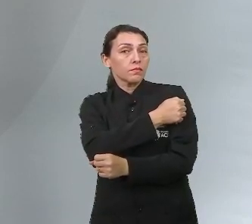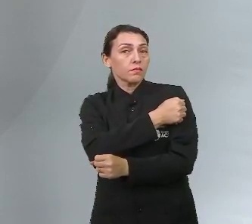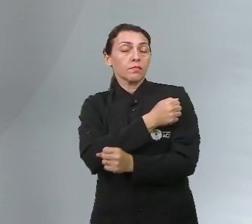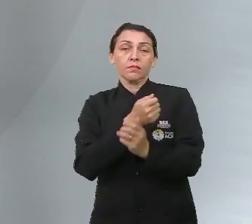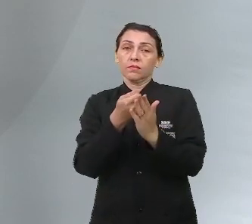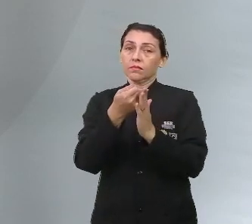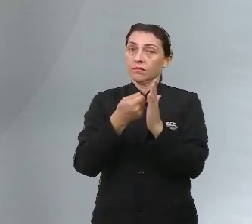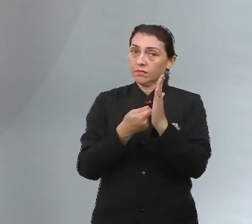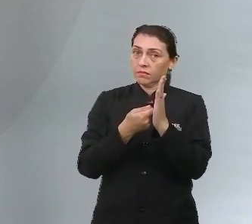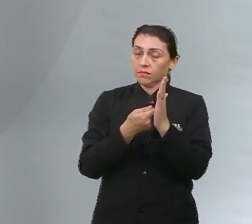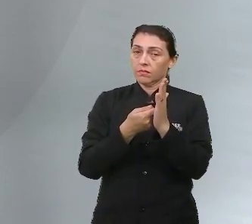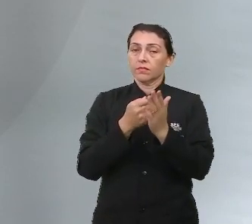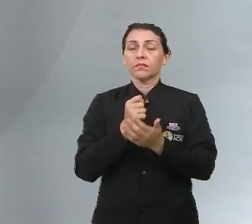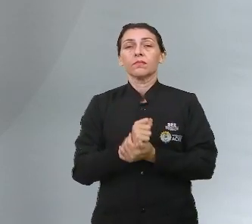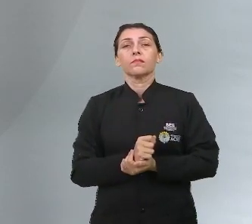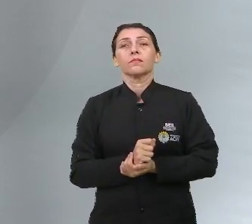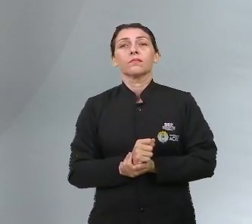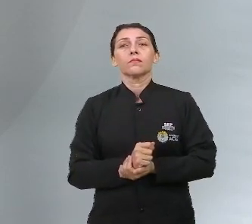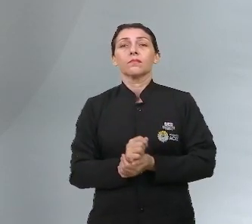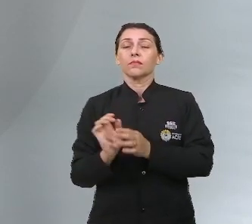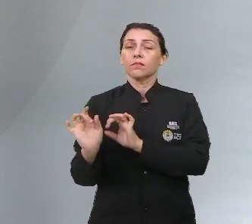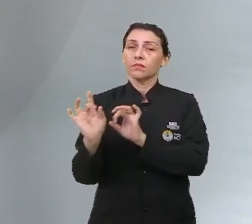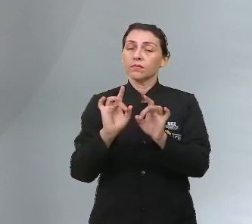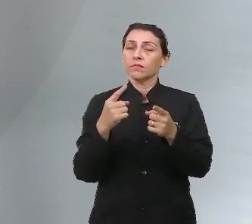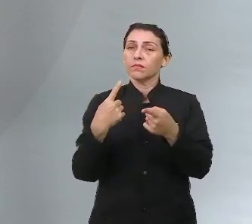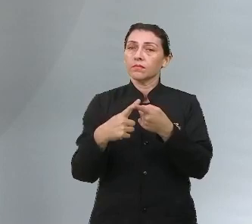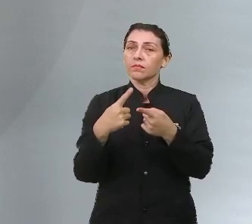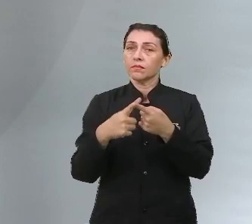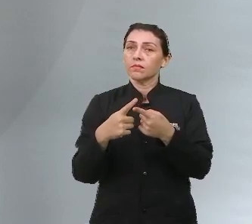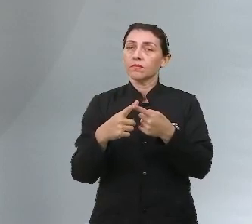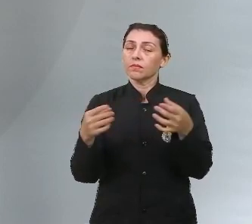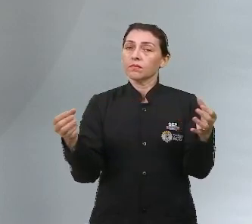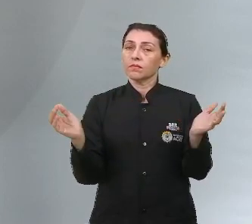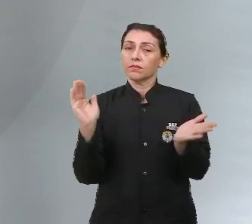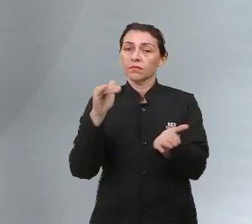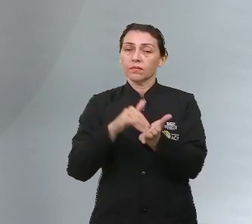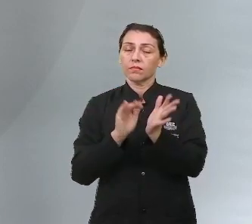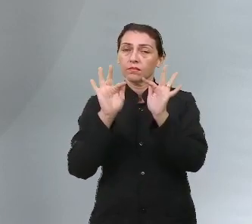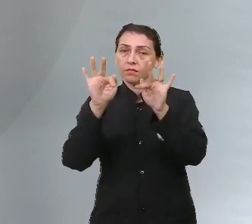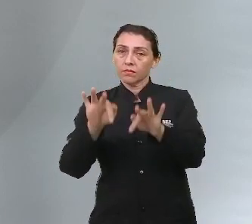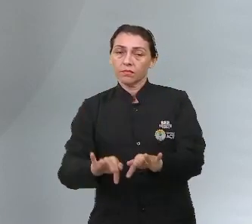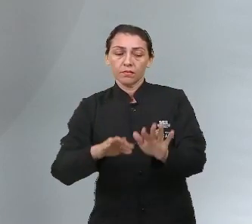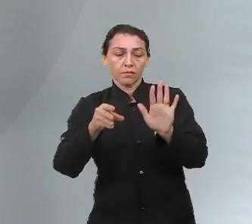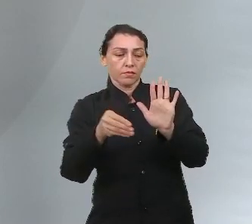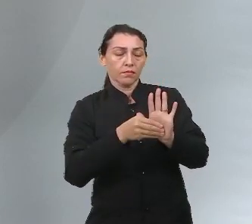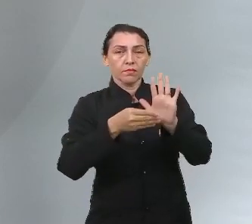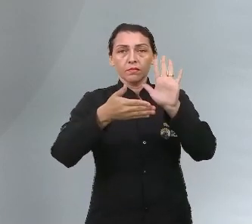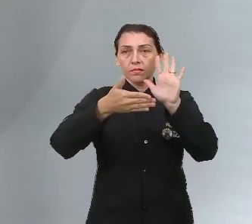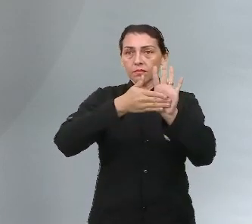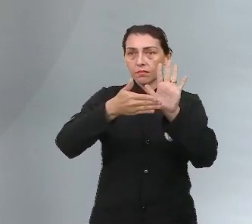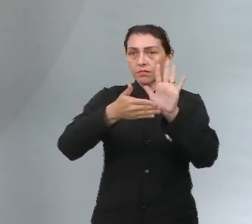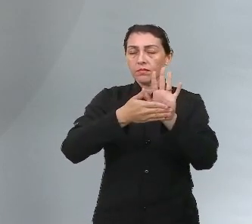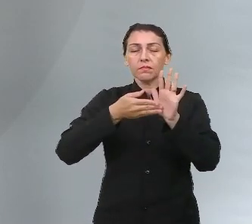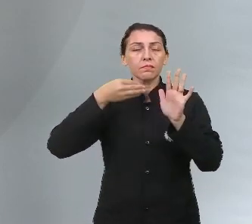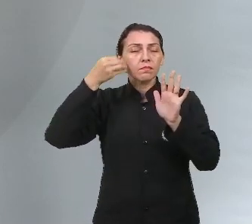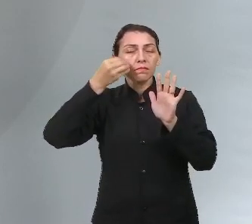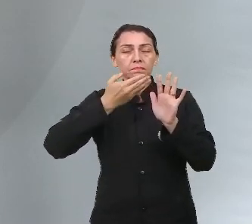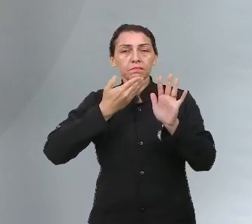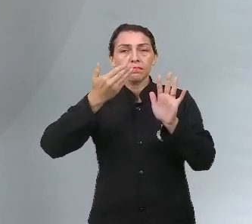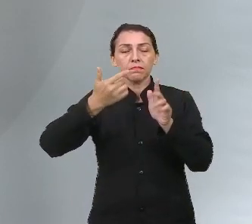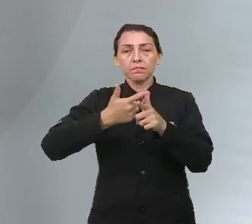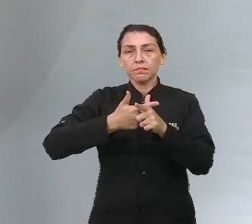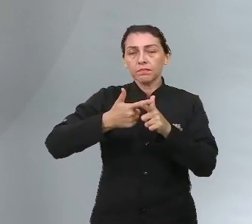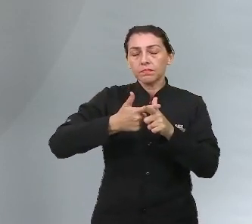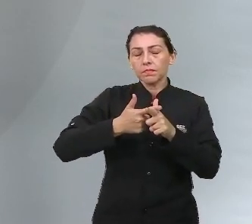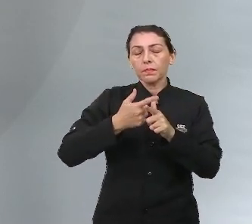da redação, em especial pela essa parte da conclusão, em que você coloca ali a proposta de intervenção. Vamos